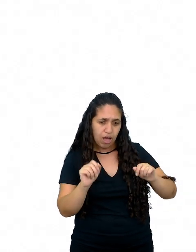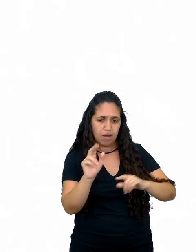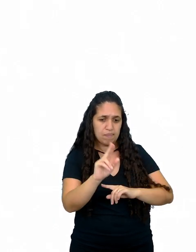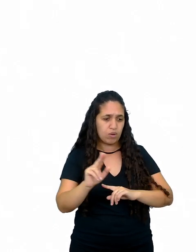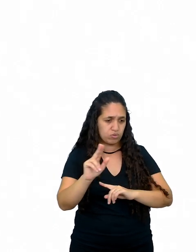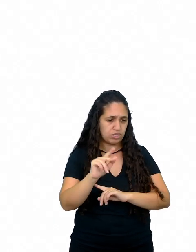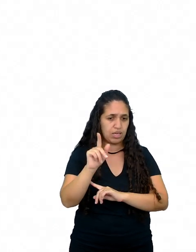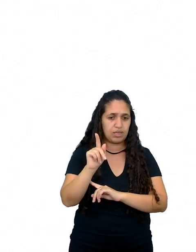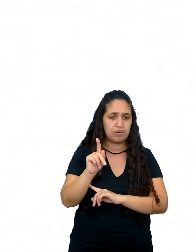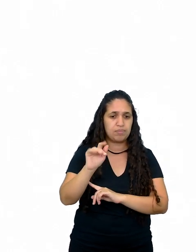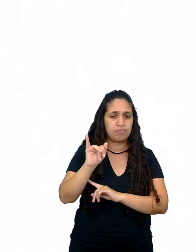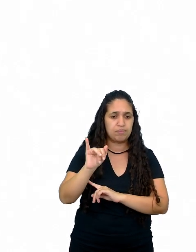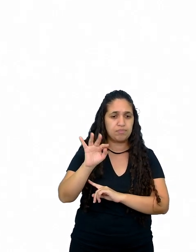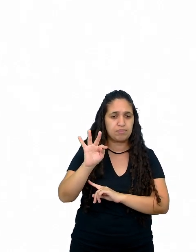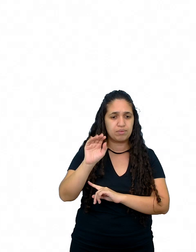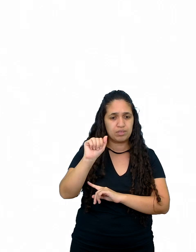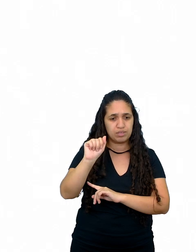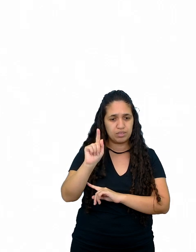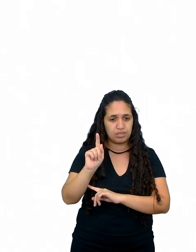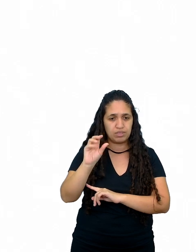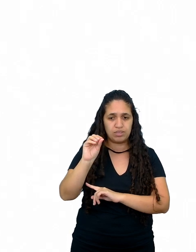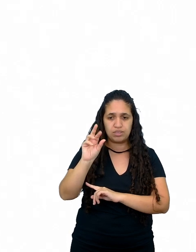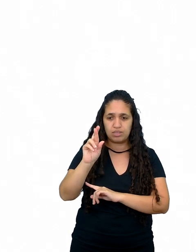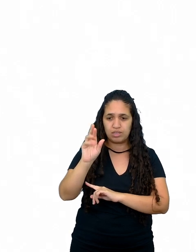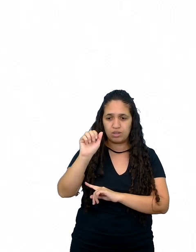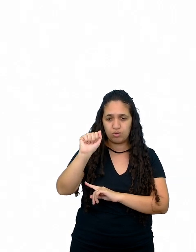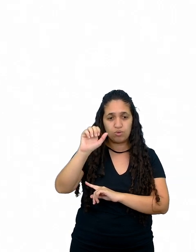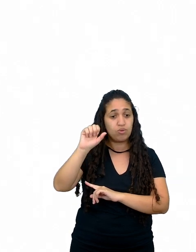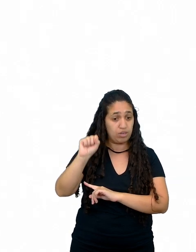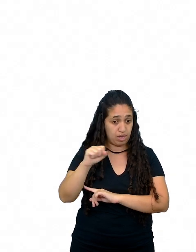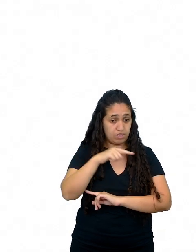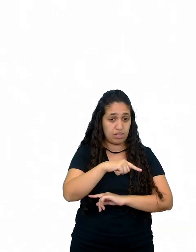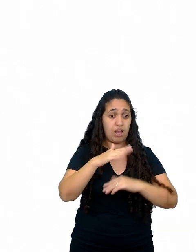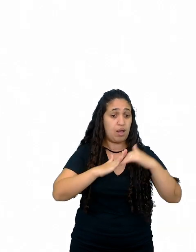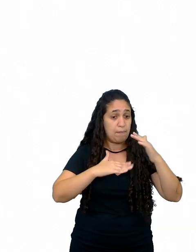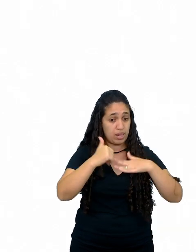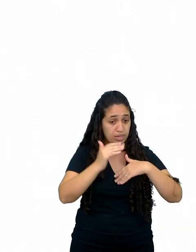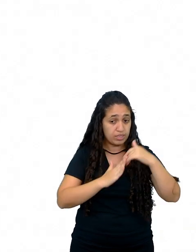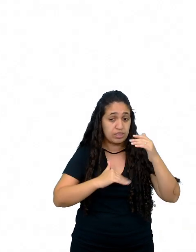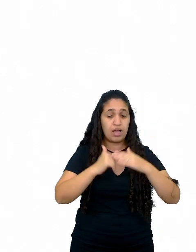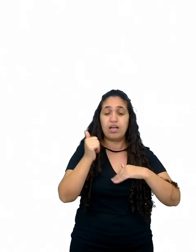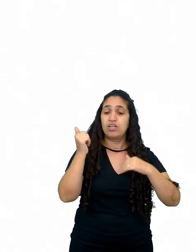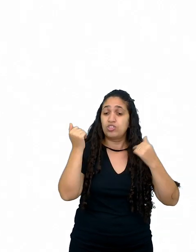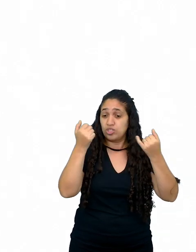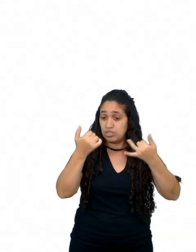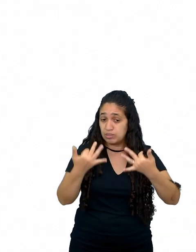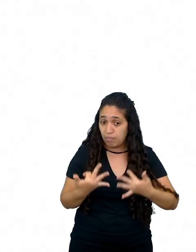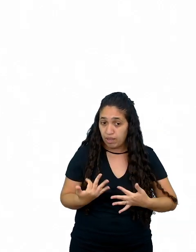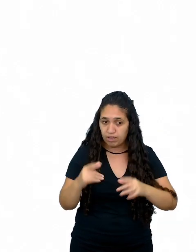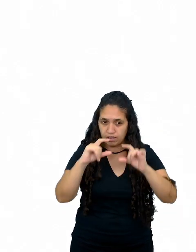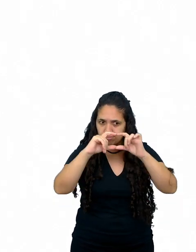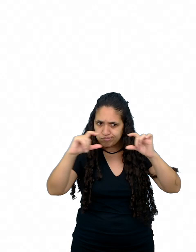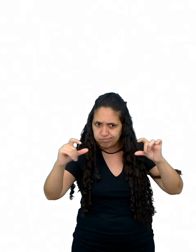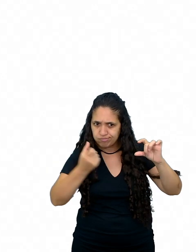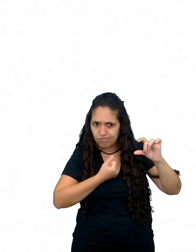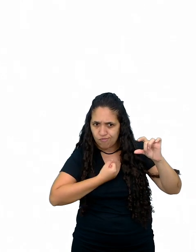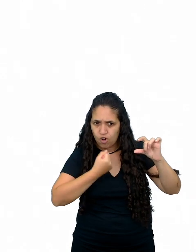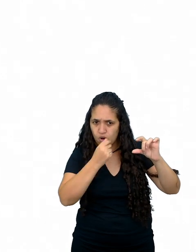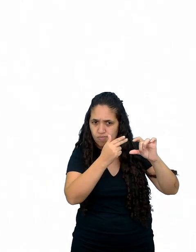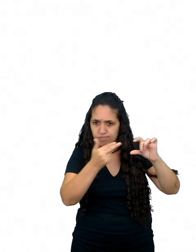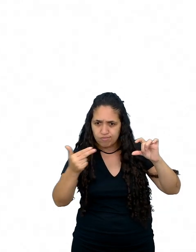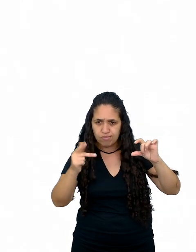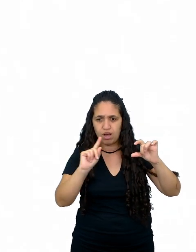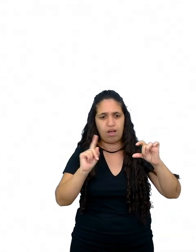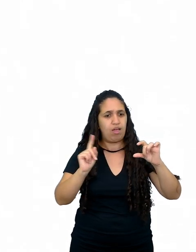da fórmula, tá? Não esqueça que a habilidade fala sem fórmula. E aí você tenta